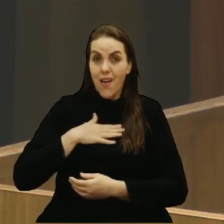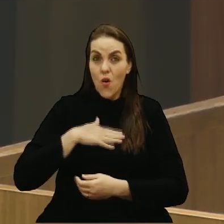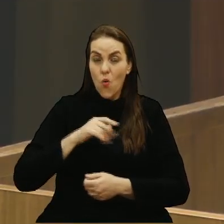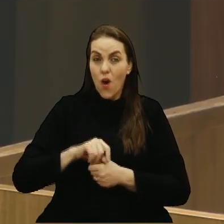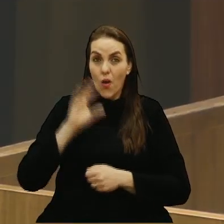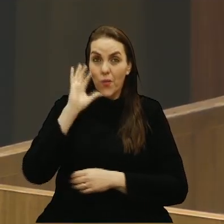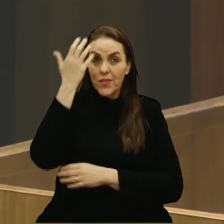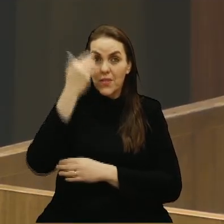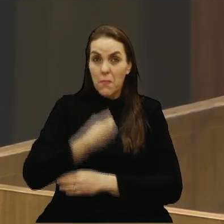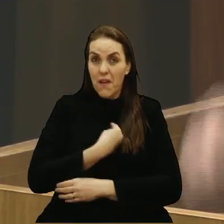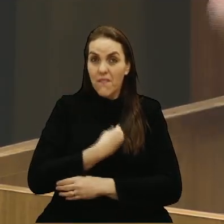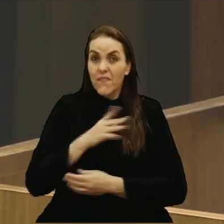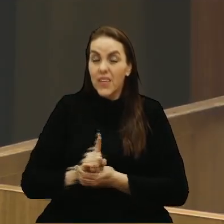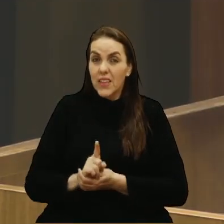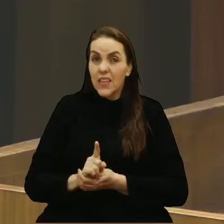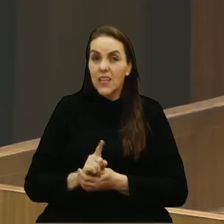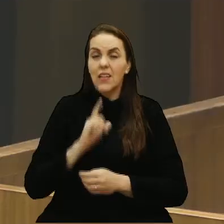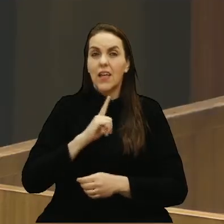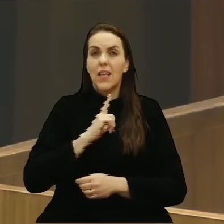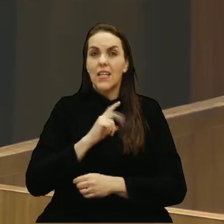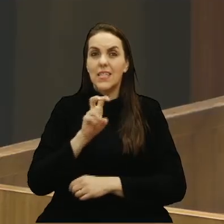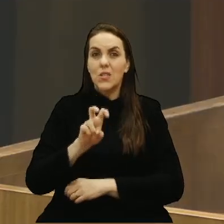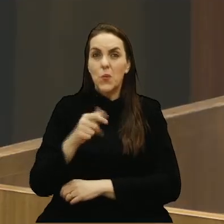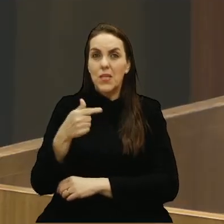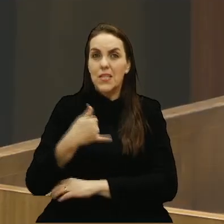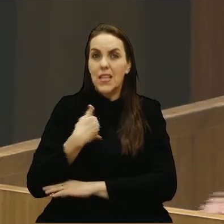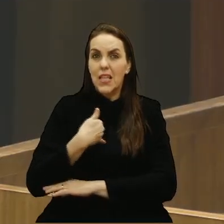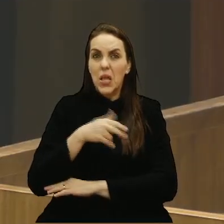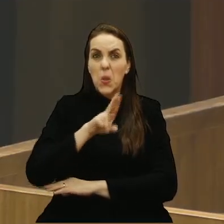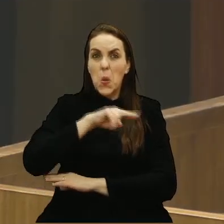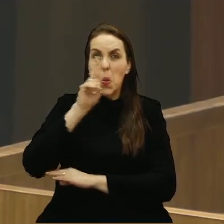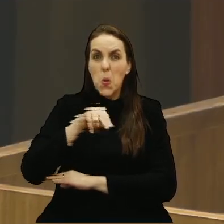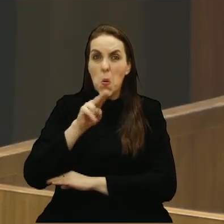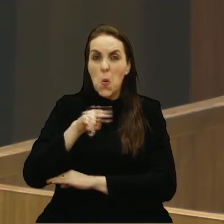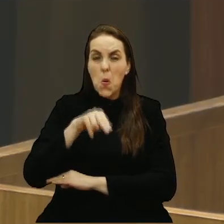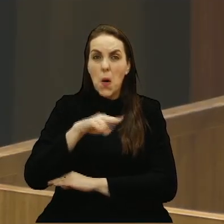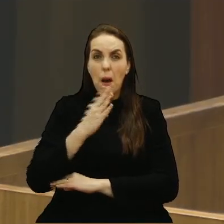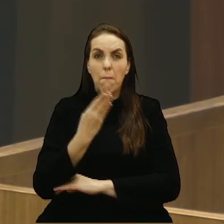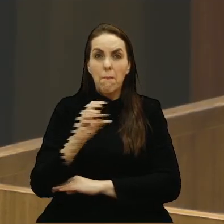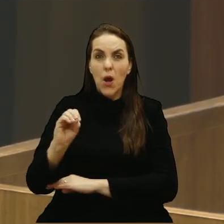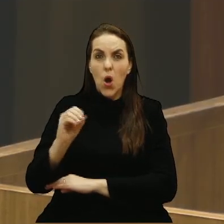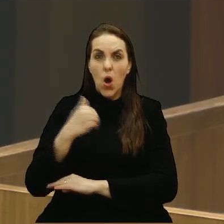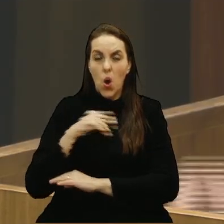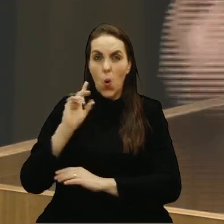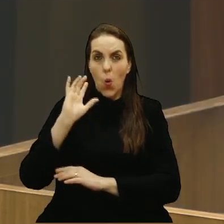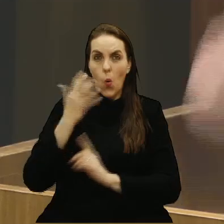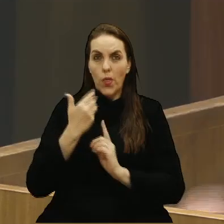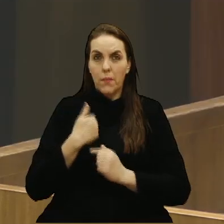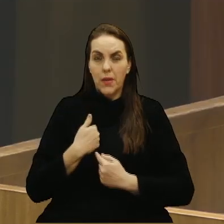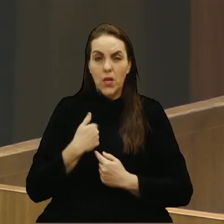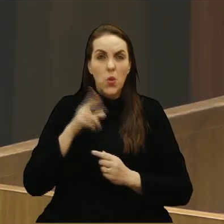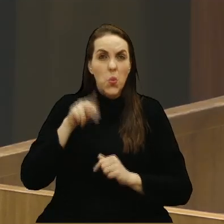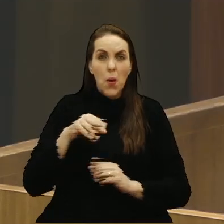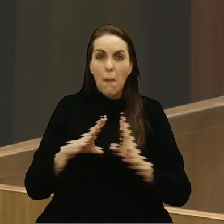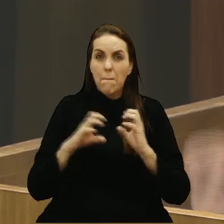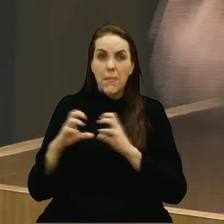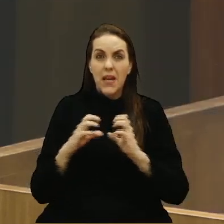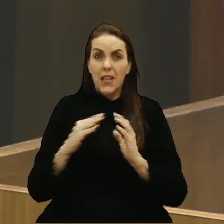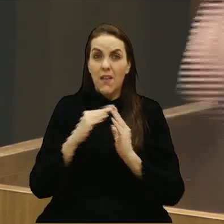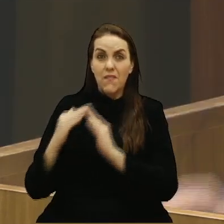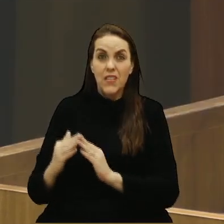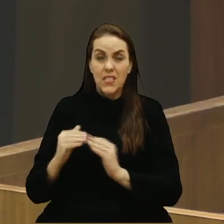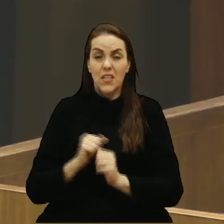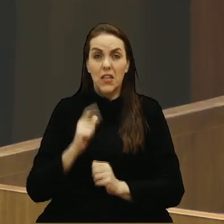vida, que chegou aos 57 anos sem nunca ter um boletim de ocorrência contra mim, nem uma briga de vizinho,